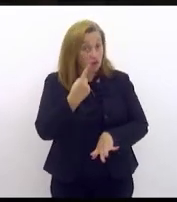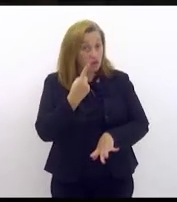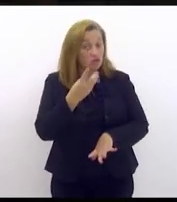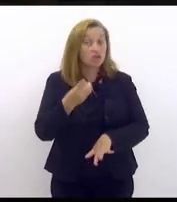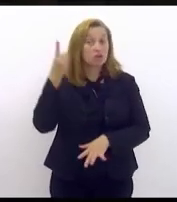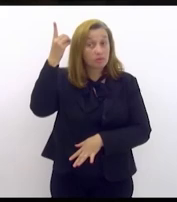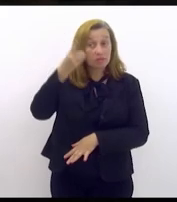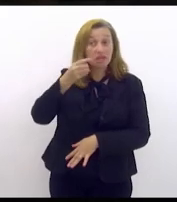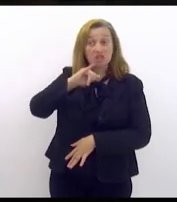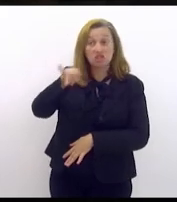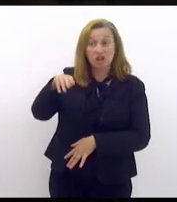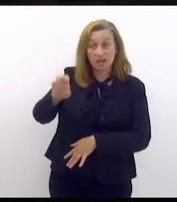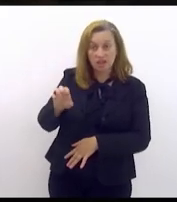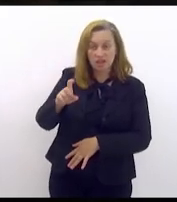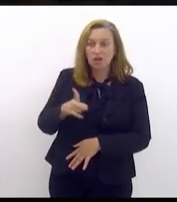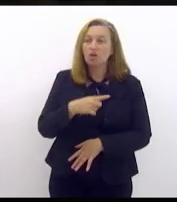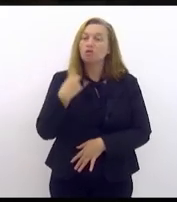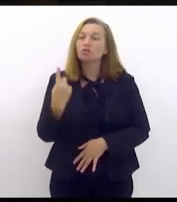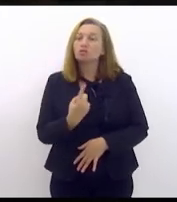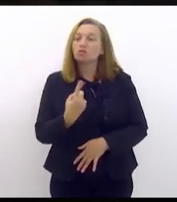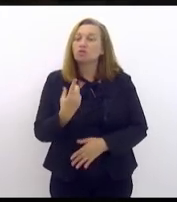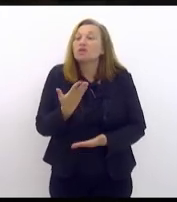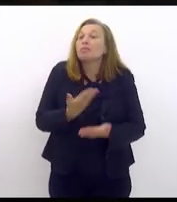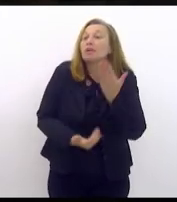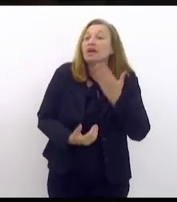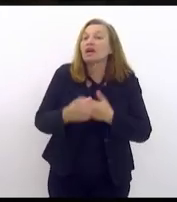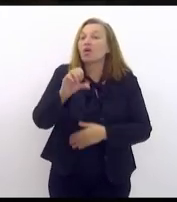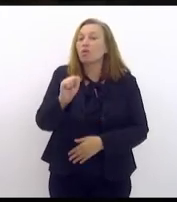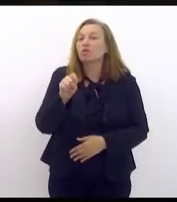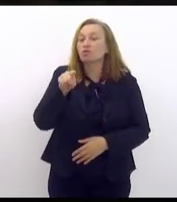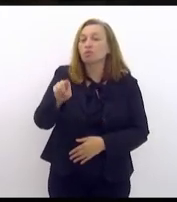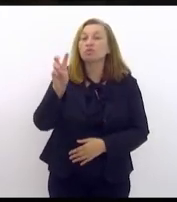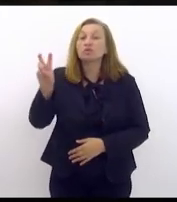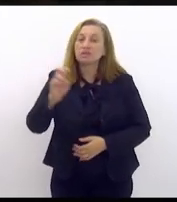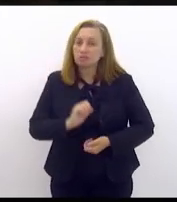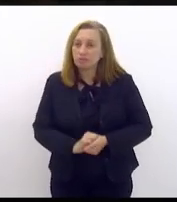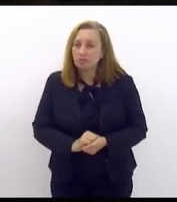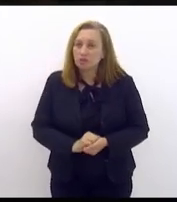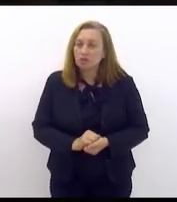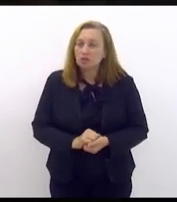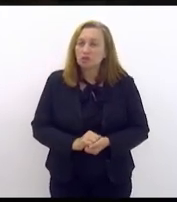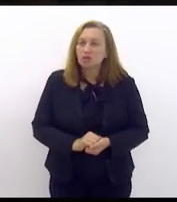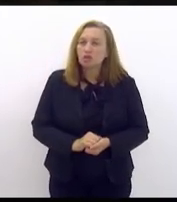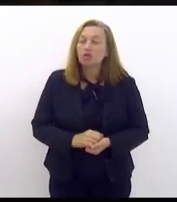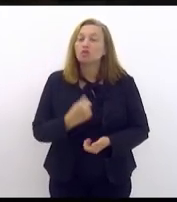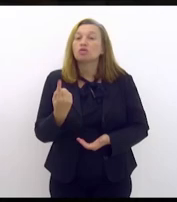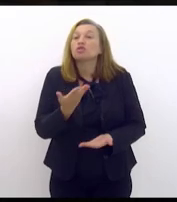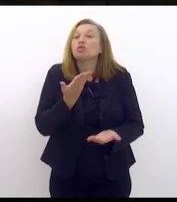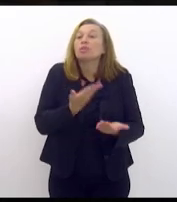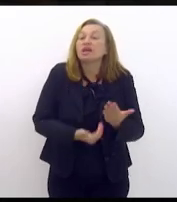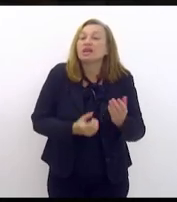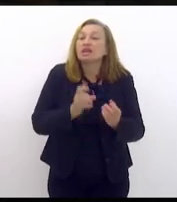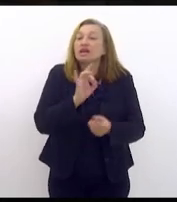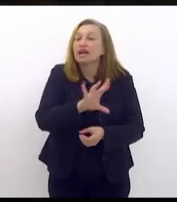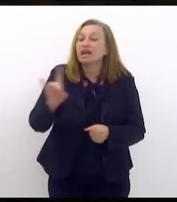Jari. O nosso rombo é de quanto? 8,5. Quanto a gente está perdendo por ano